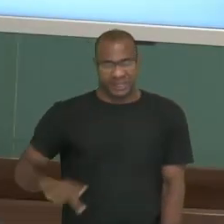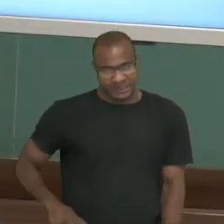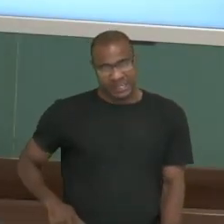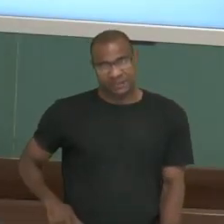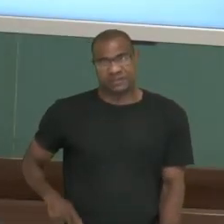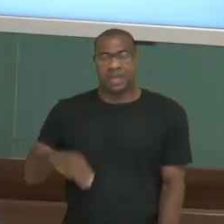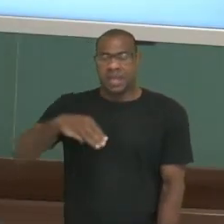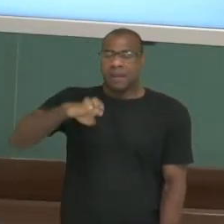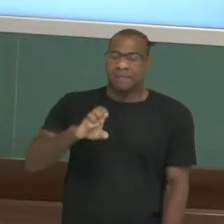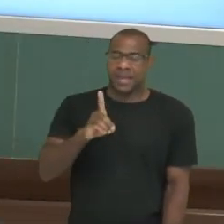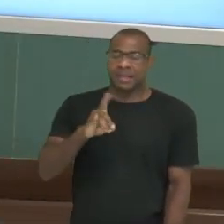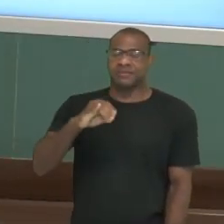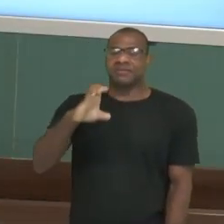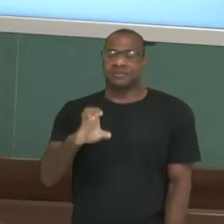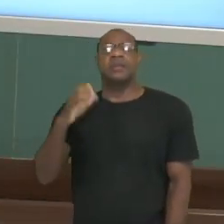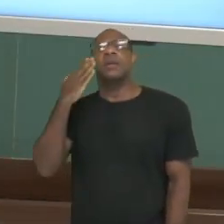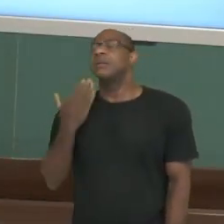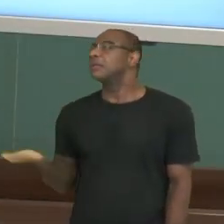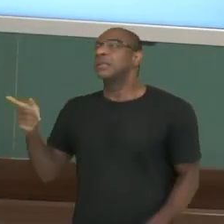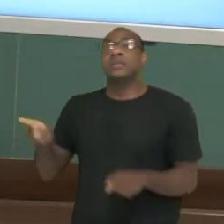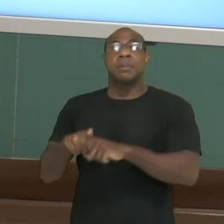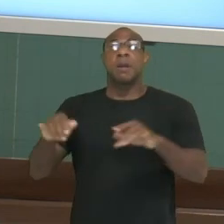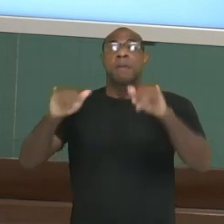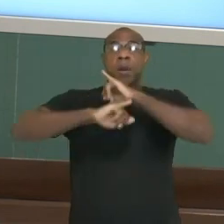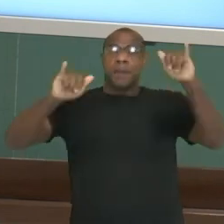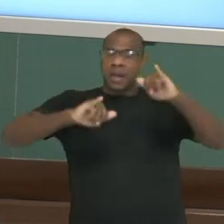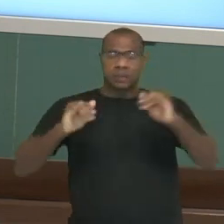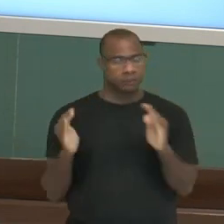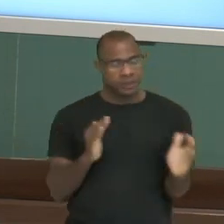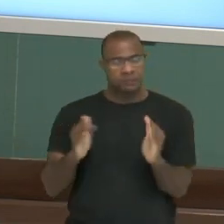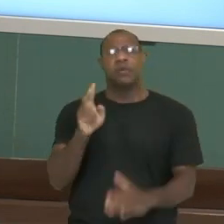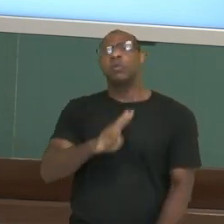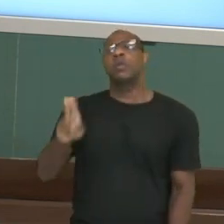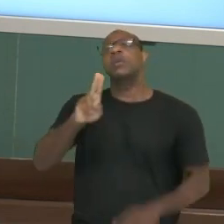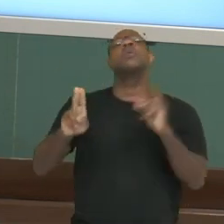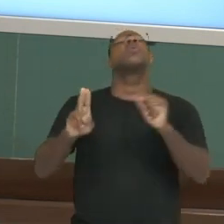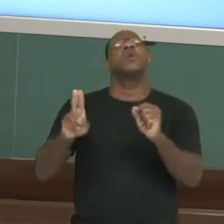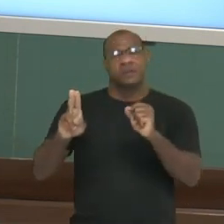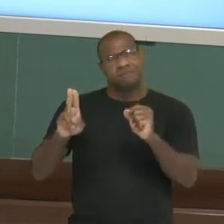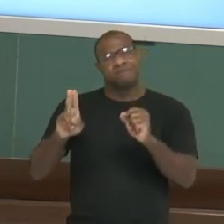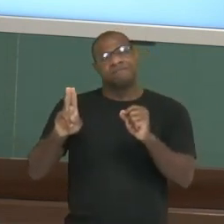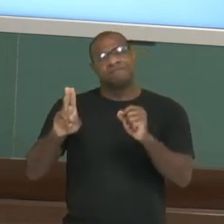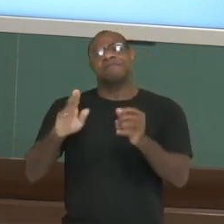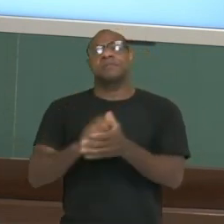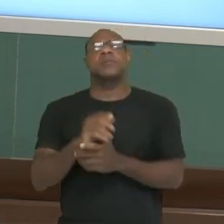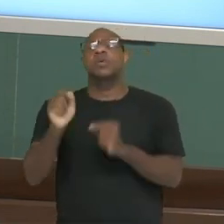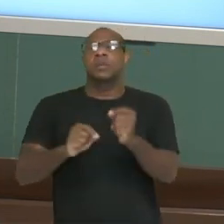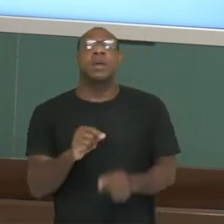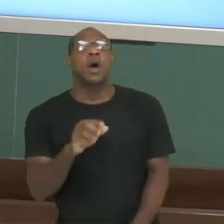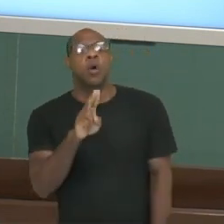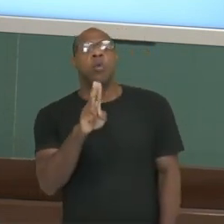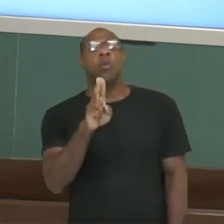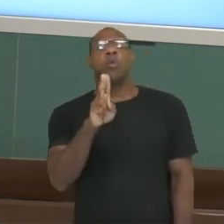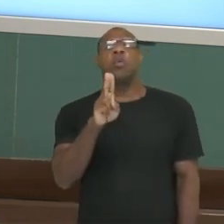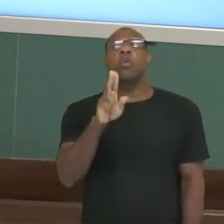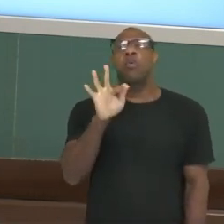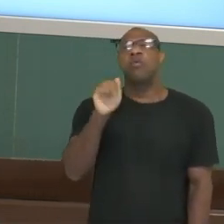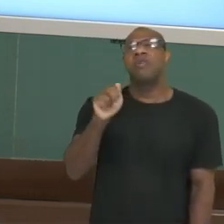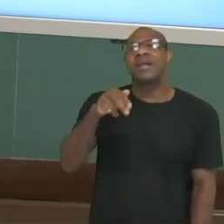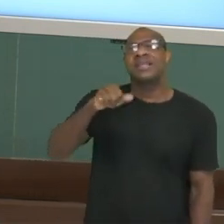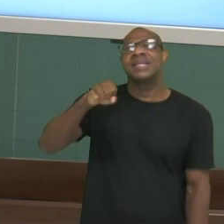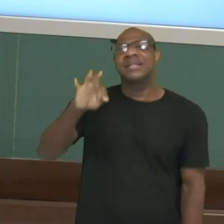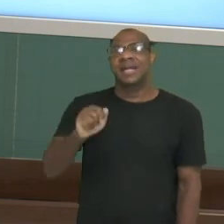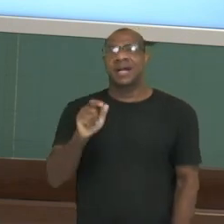disso, a propaganda também neste mesmo período foi muito usada pelo governo num tom ufanista, num tom